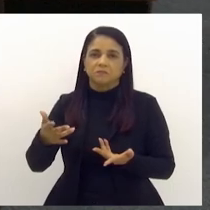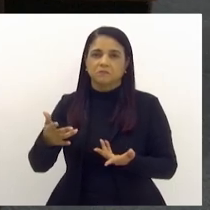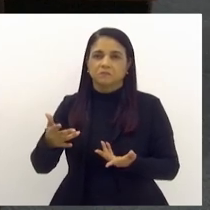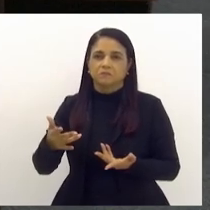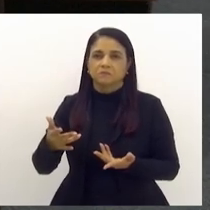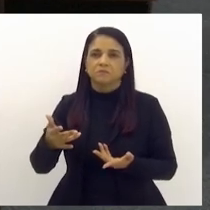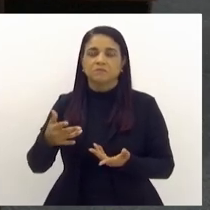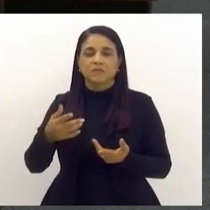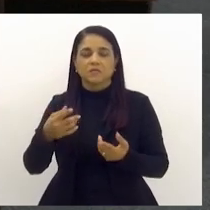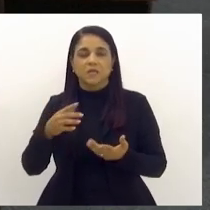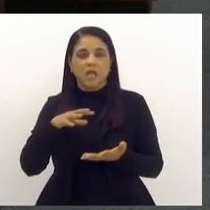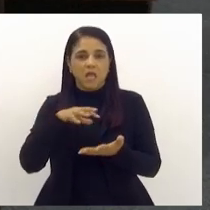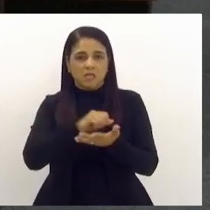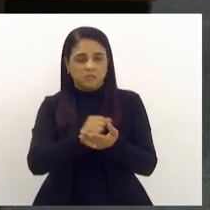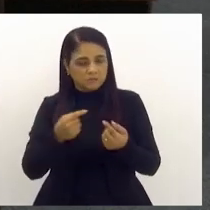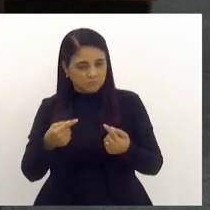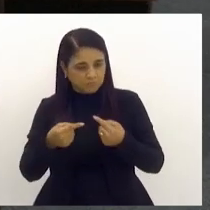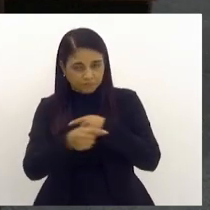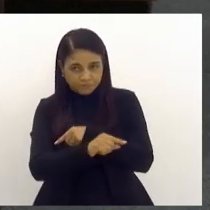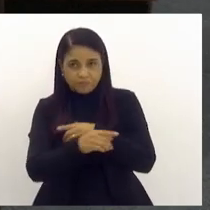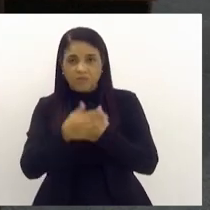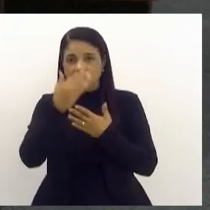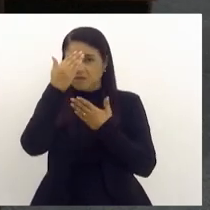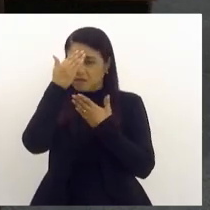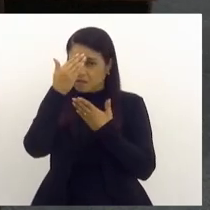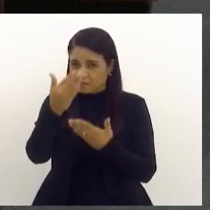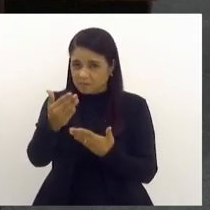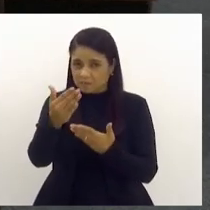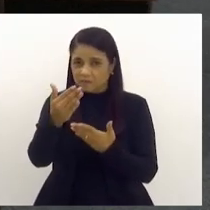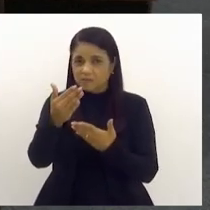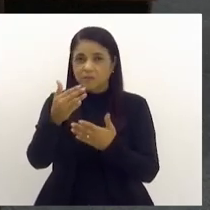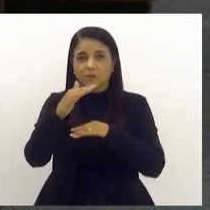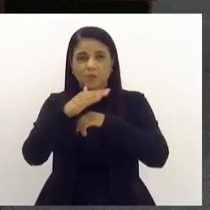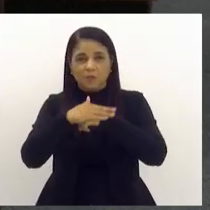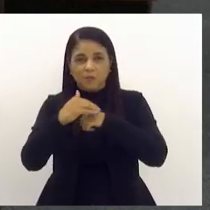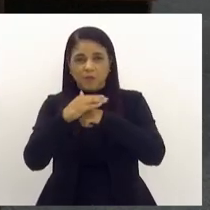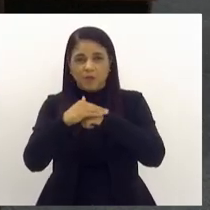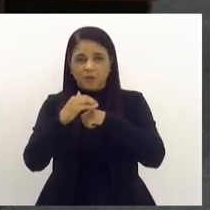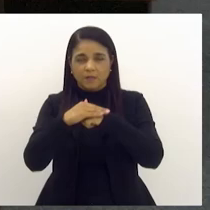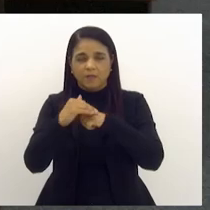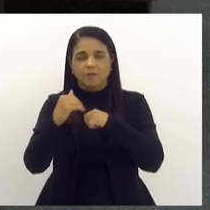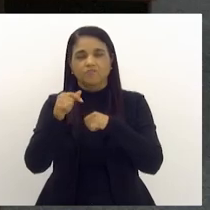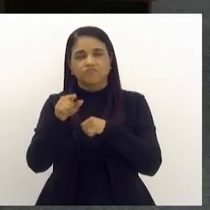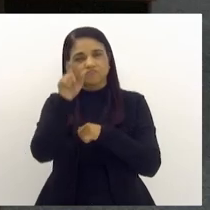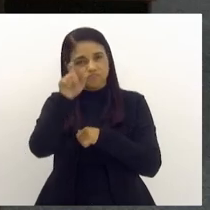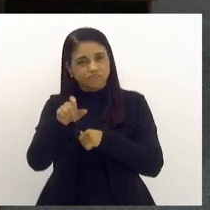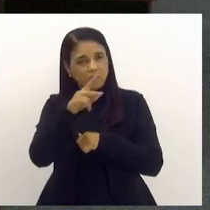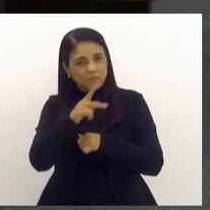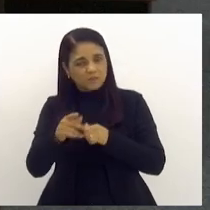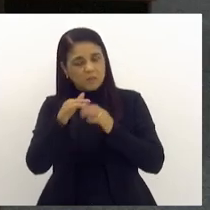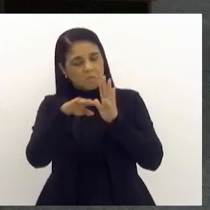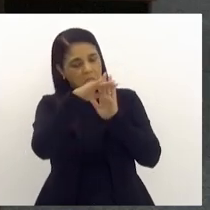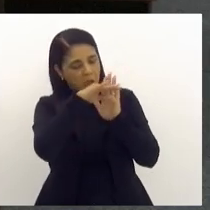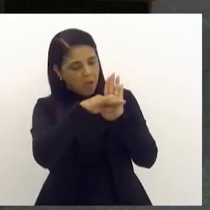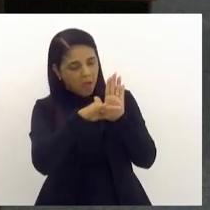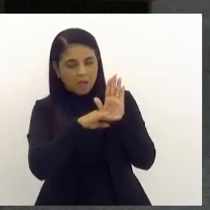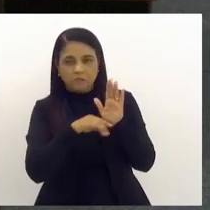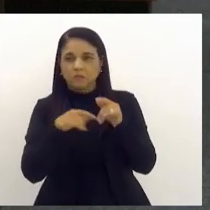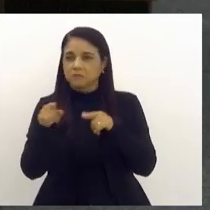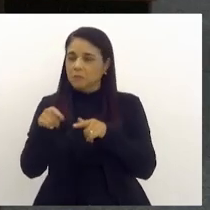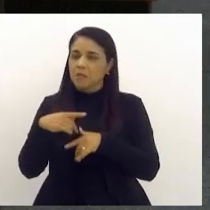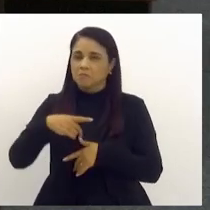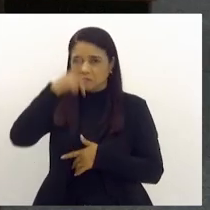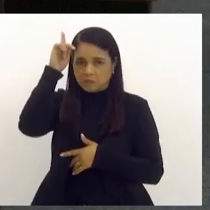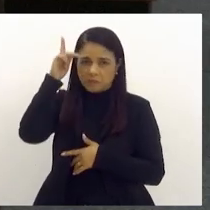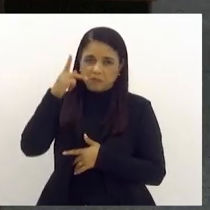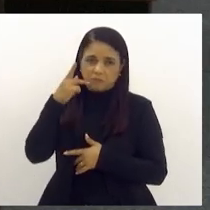registrar contrário, mas também agradecer todo o carinho que o senhor teve com a pauta, e agradecer também ao companheiro Luiz Paulo, que ajudou